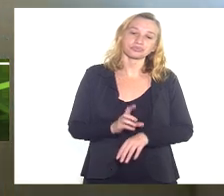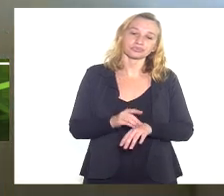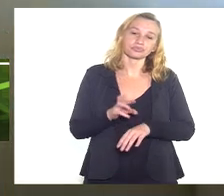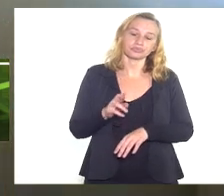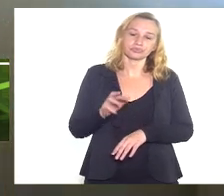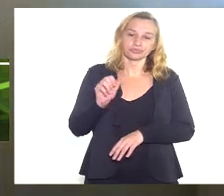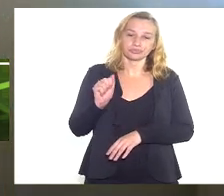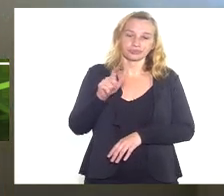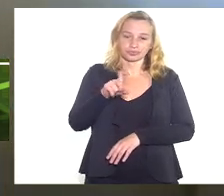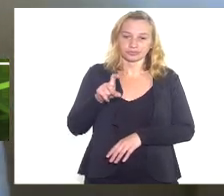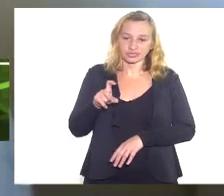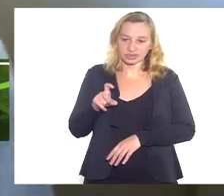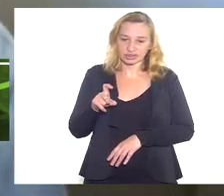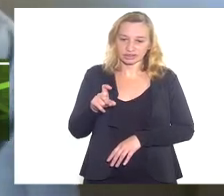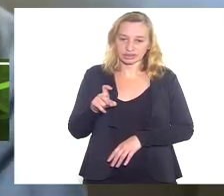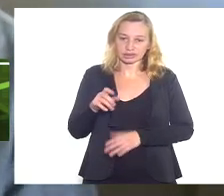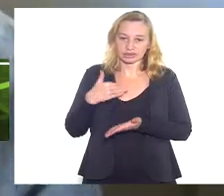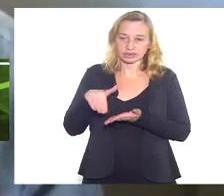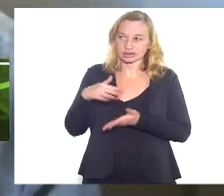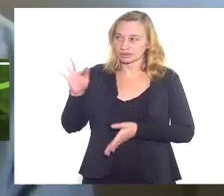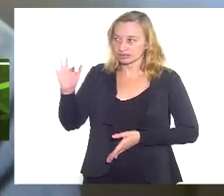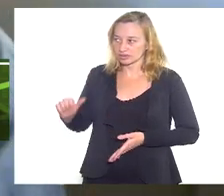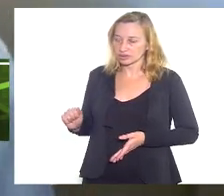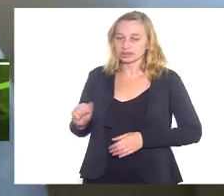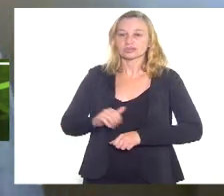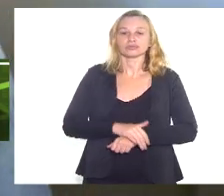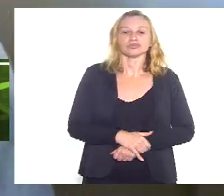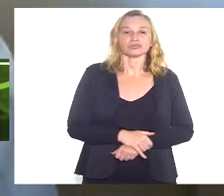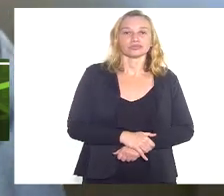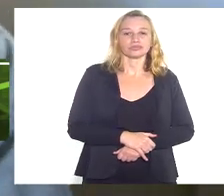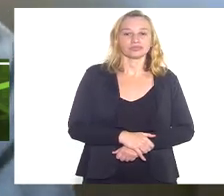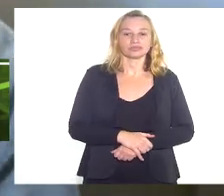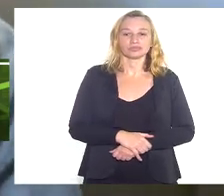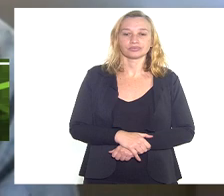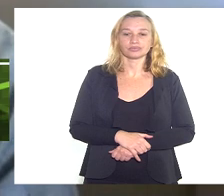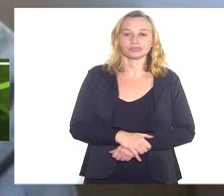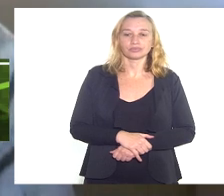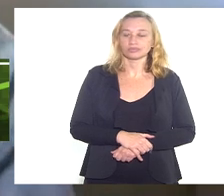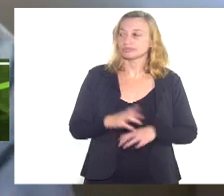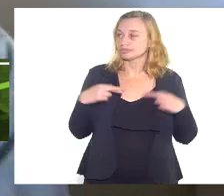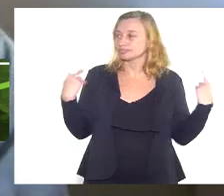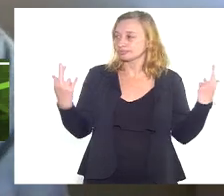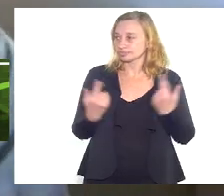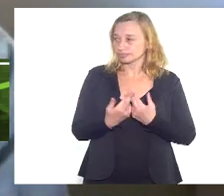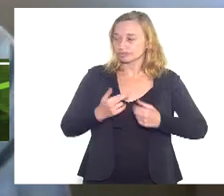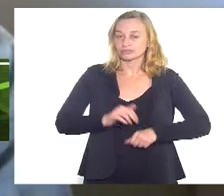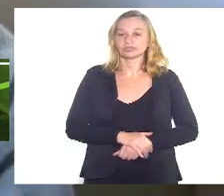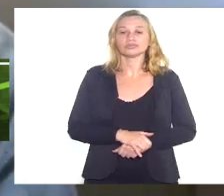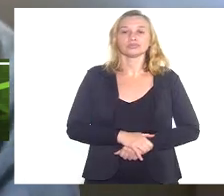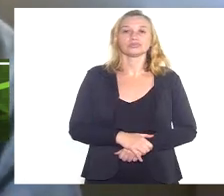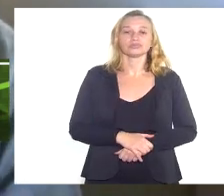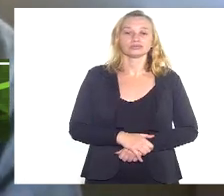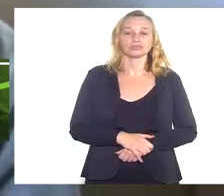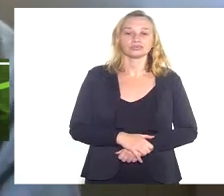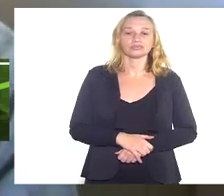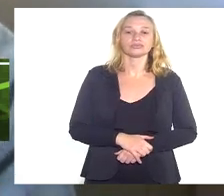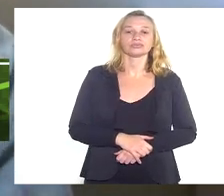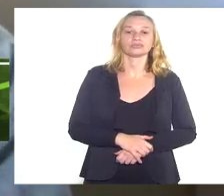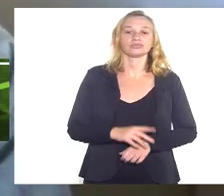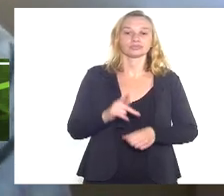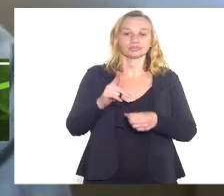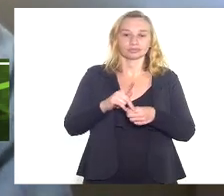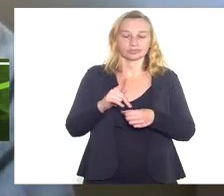Alex, da Secretaria de Fazenda. Em reunião pretérita com a